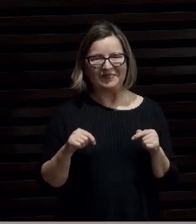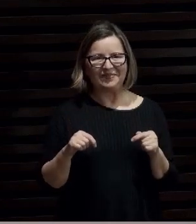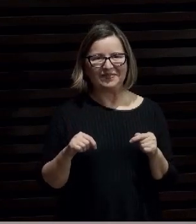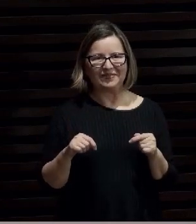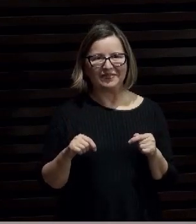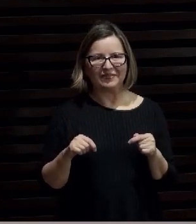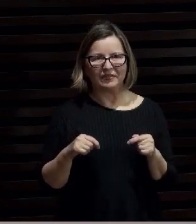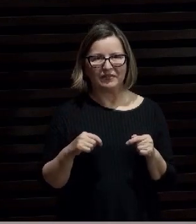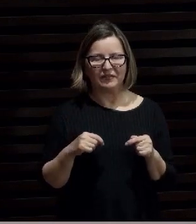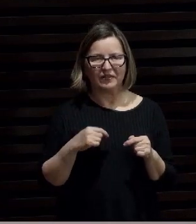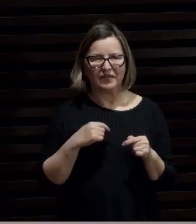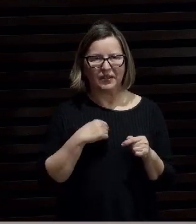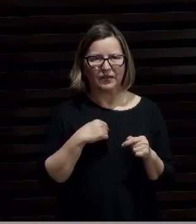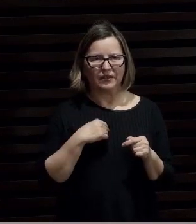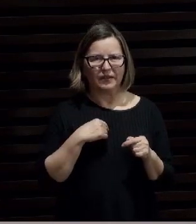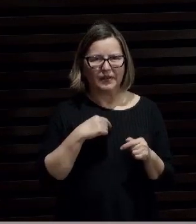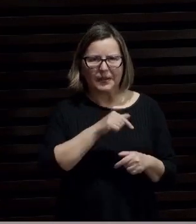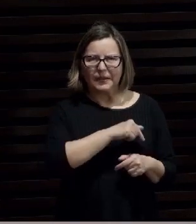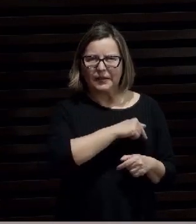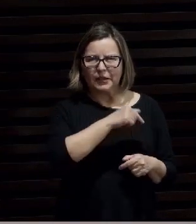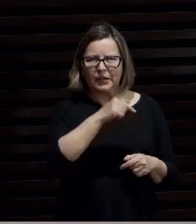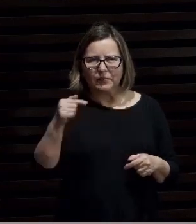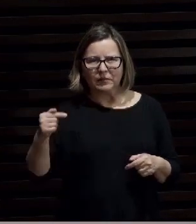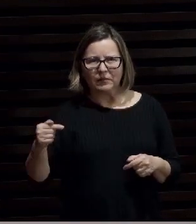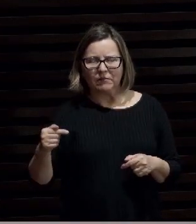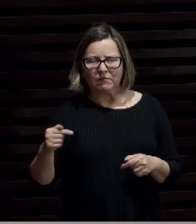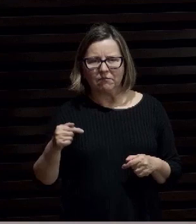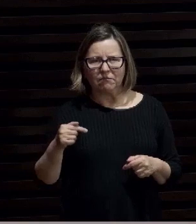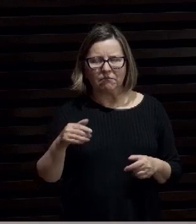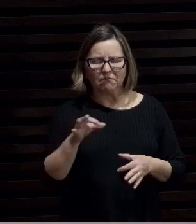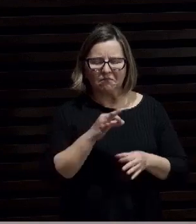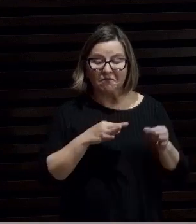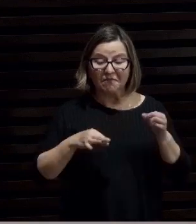eu fico a semana inteira dormindo mal.